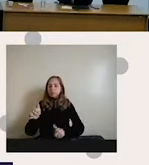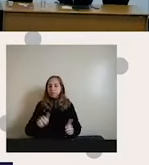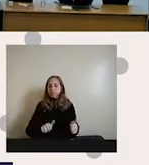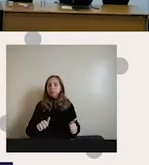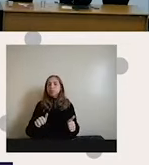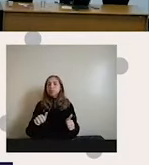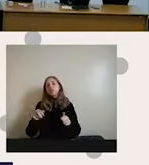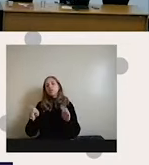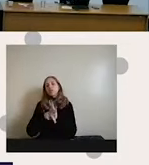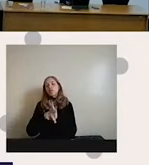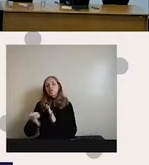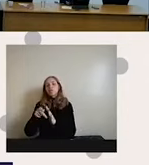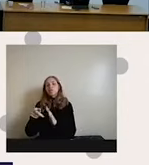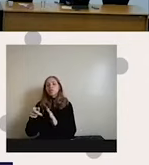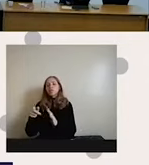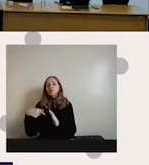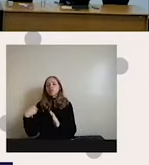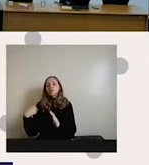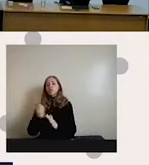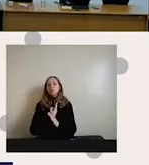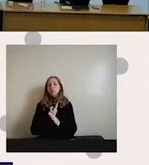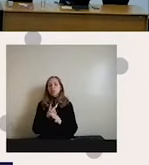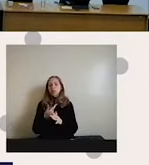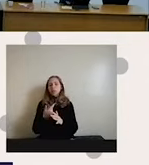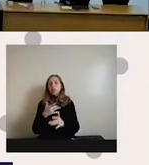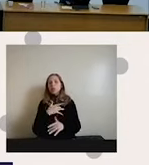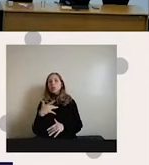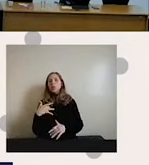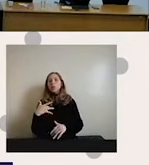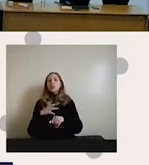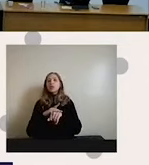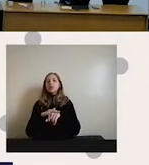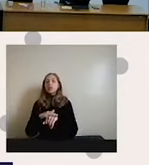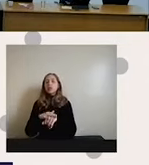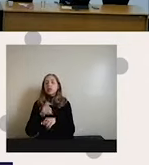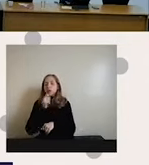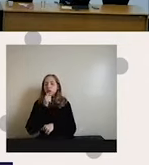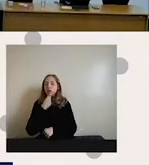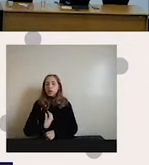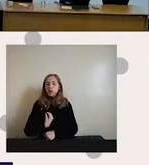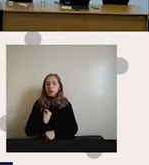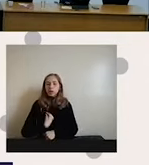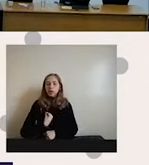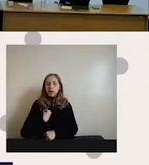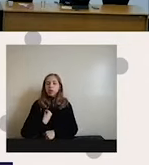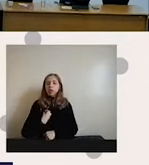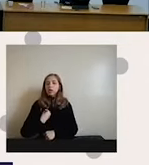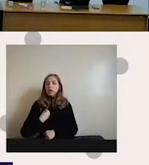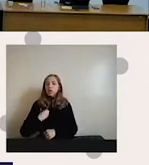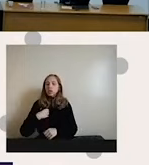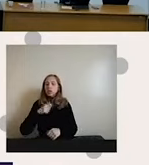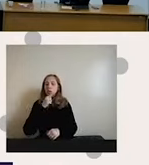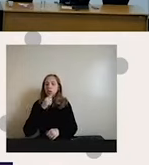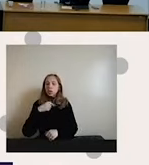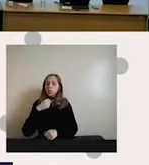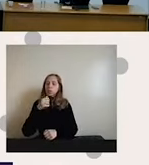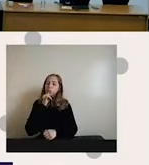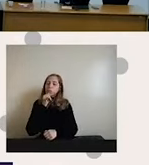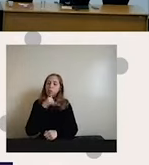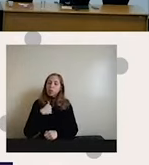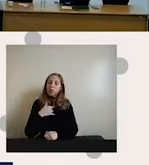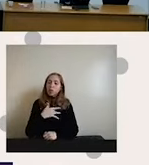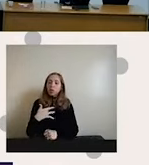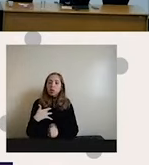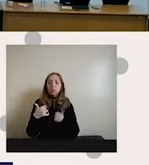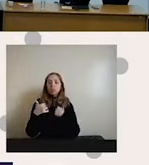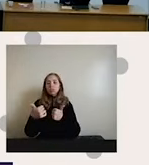ocupacionais, tá? Então, saúde e doença enquanto um processo que coexistem, né? Eu posso estar saudável nesse exato momento para a Covid-19, para uma diabetes, por